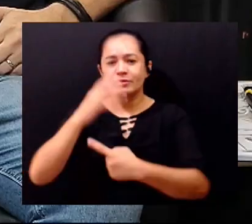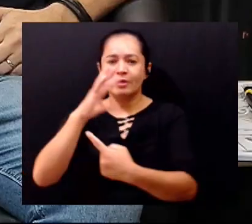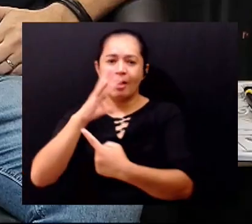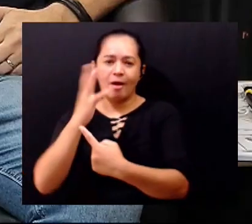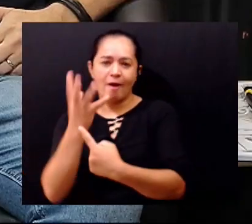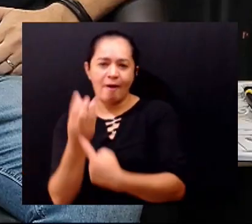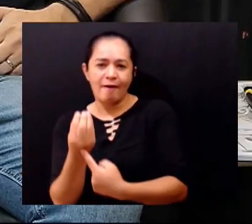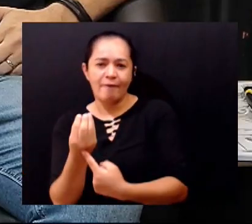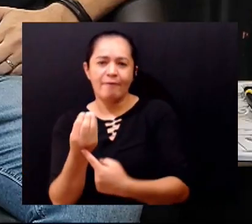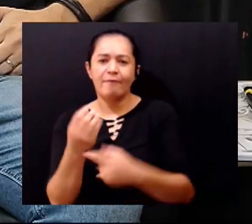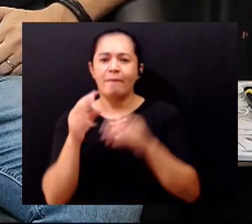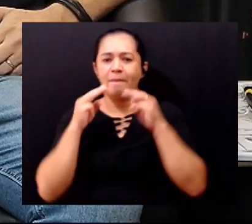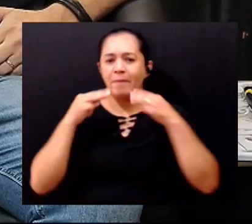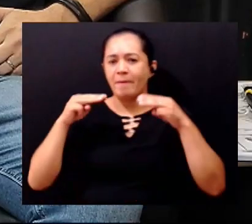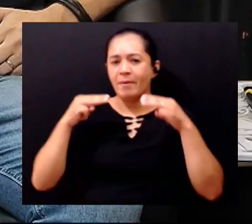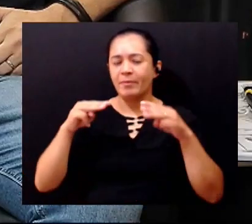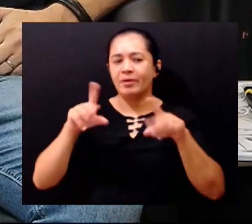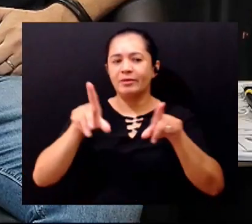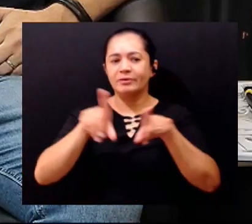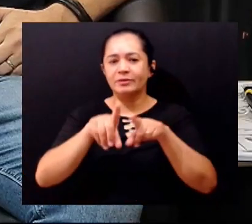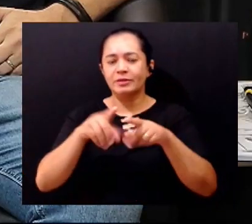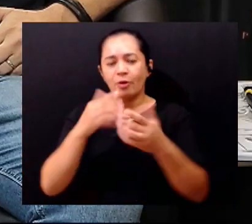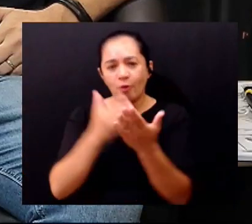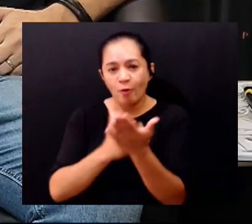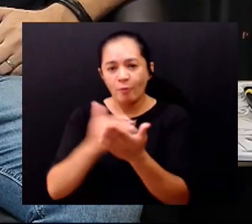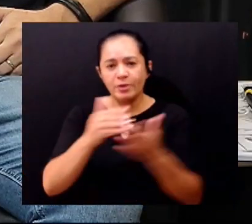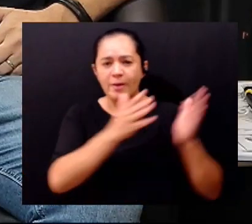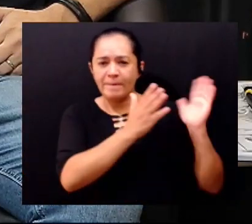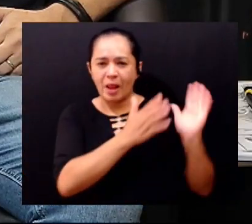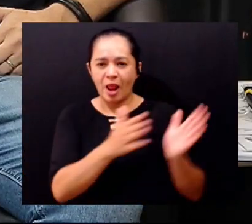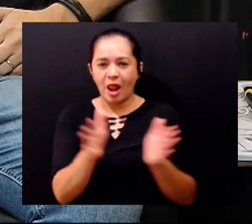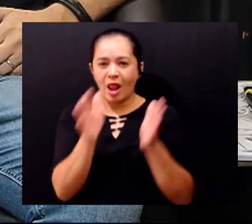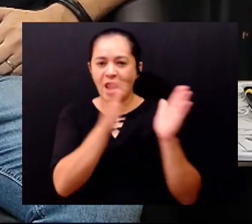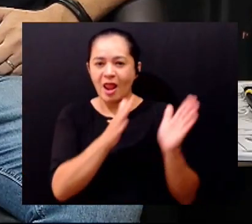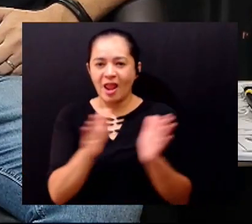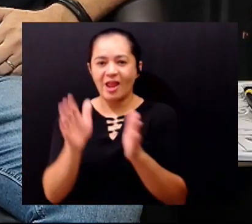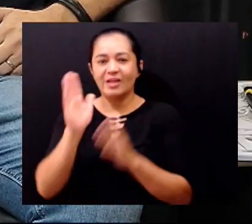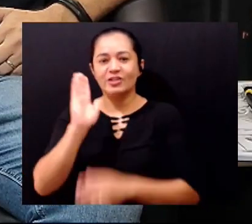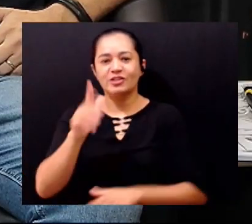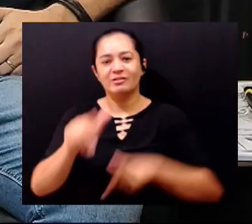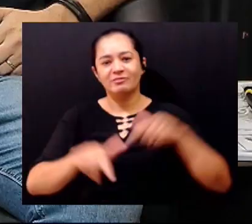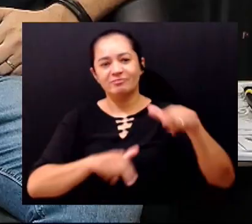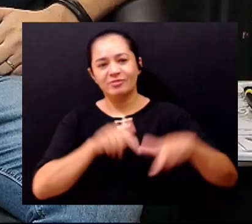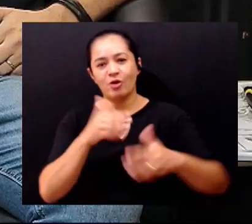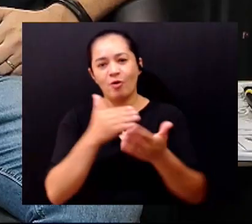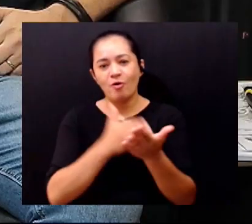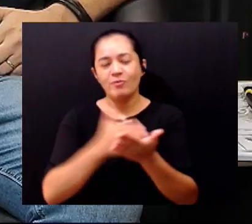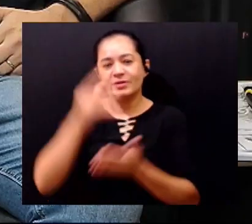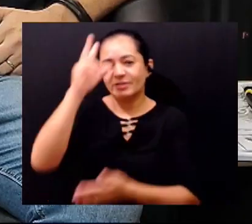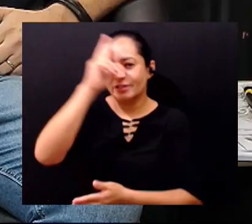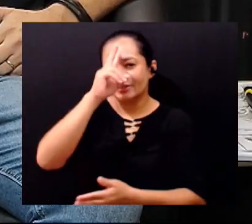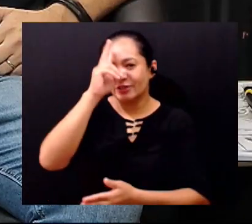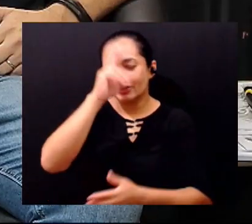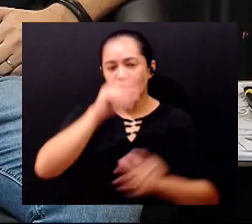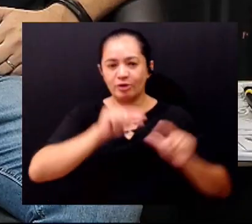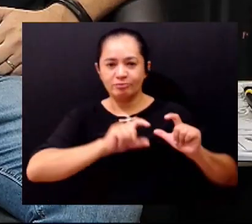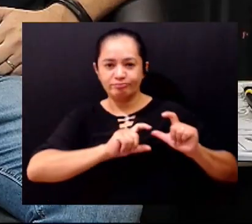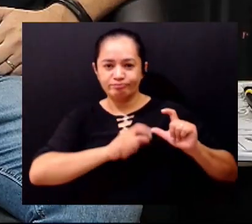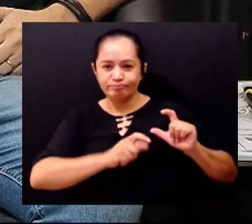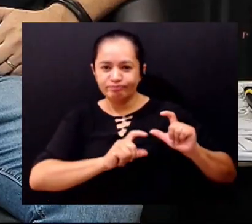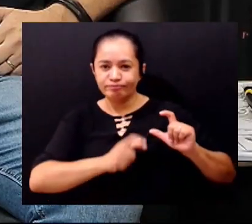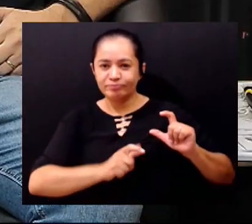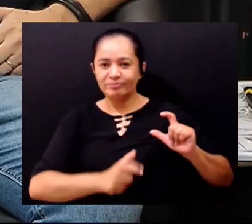aí entrando nesse ritmo de produção e já trabalhando com isso que eu comecei a fazer as minhas histórias em quadrinhos. Hoje eu tenho 4 já publicadas,